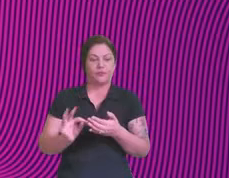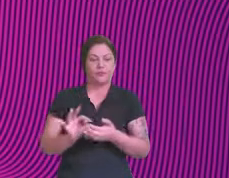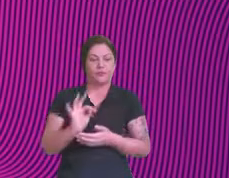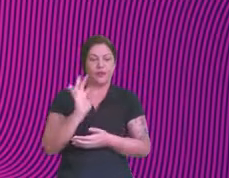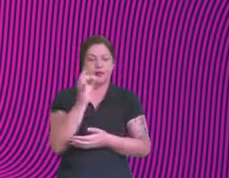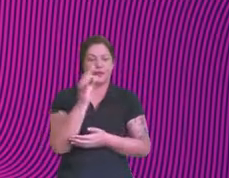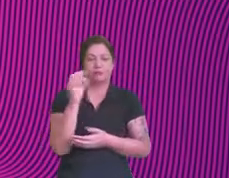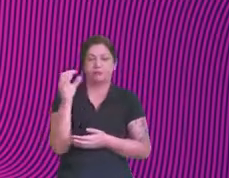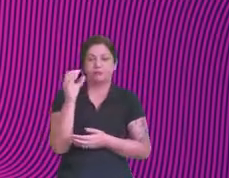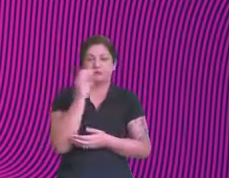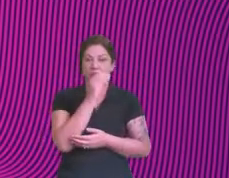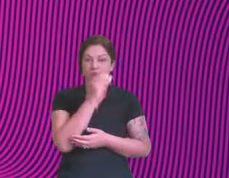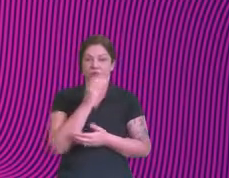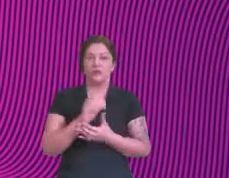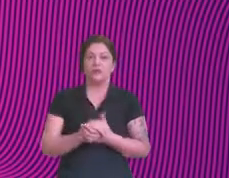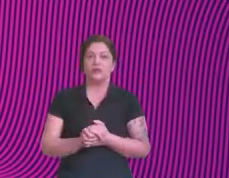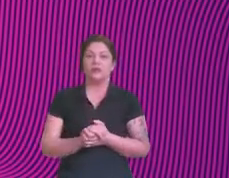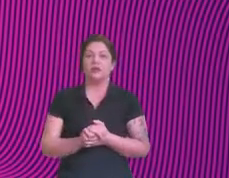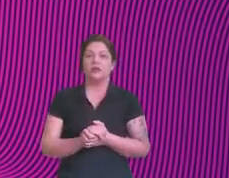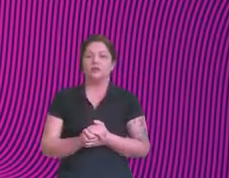técnica normotérmica, para que